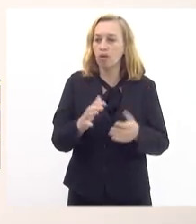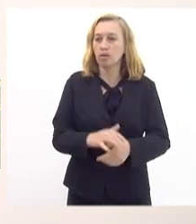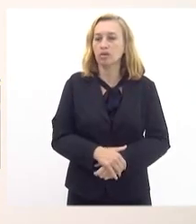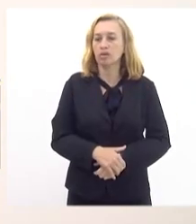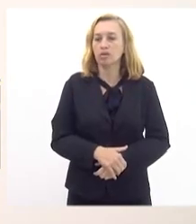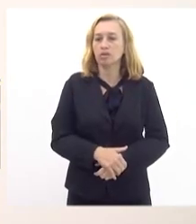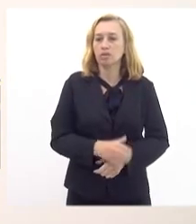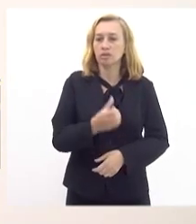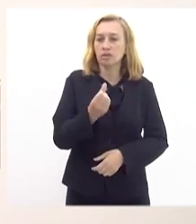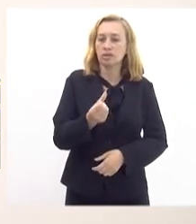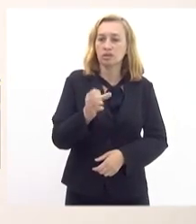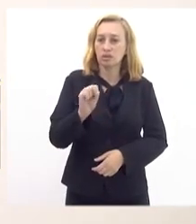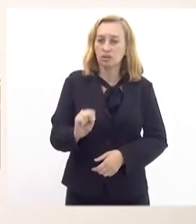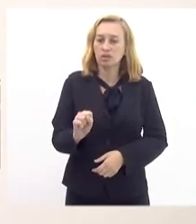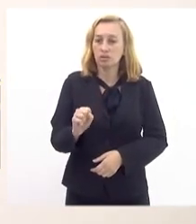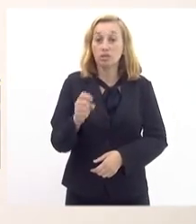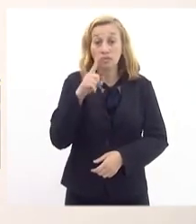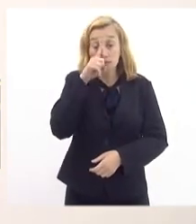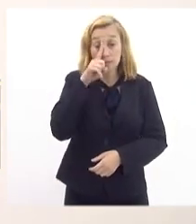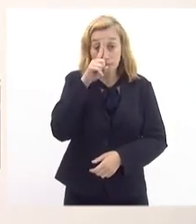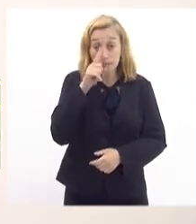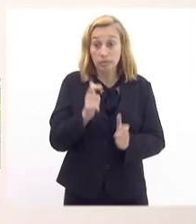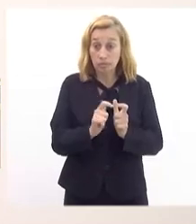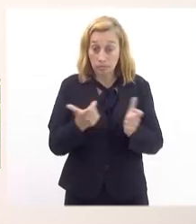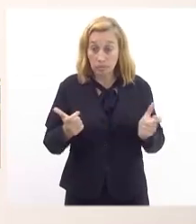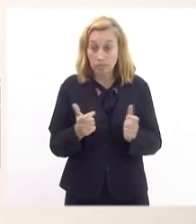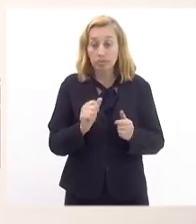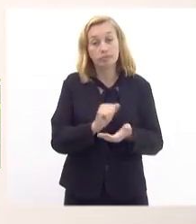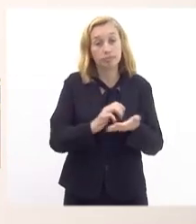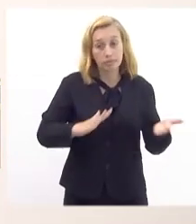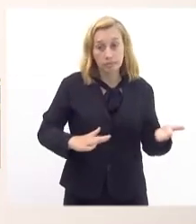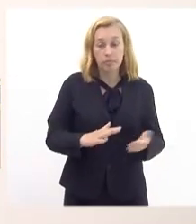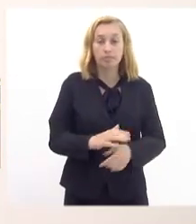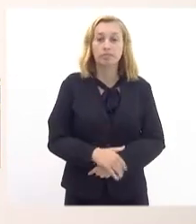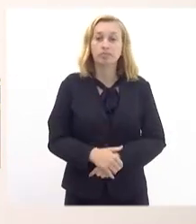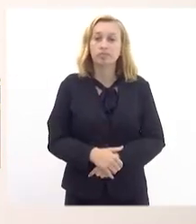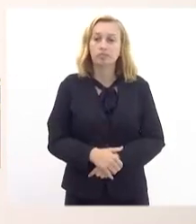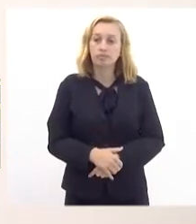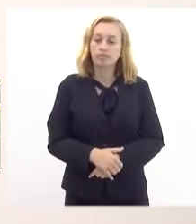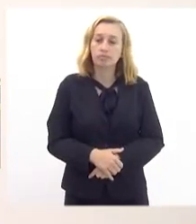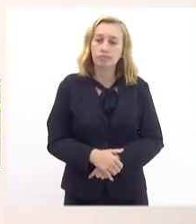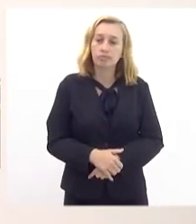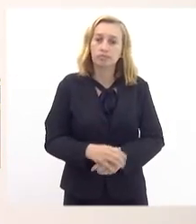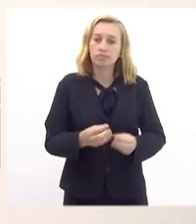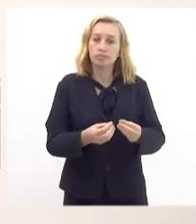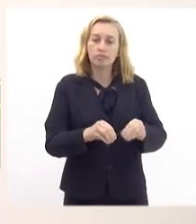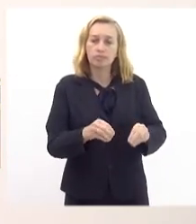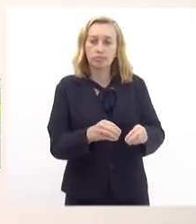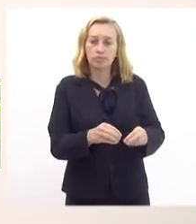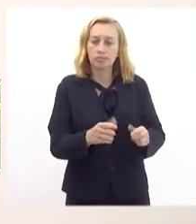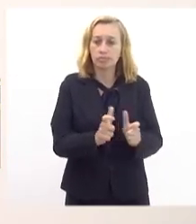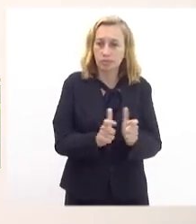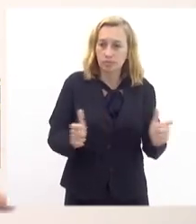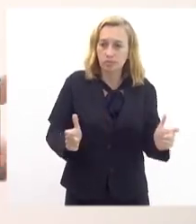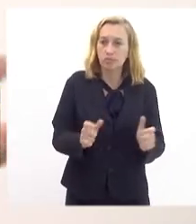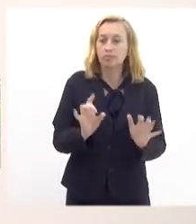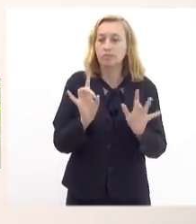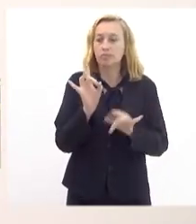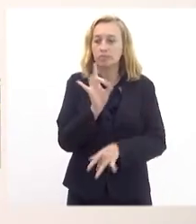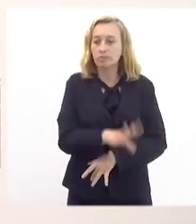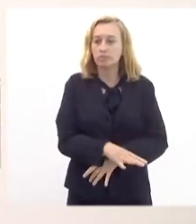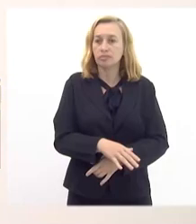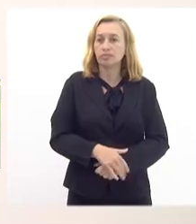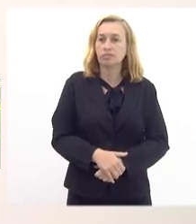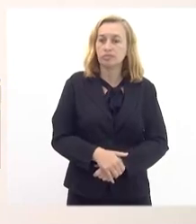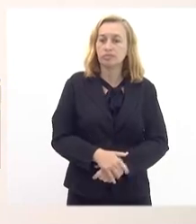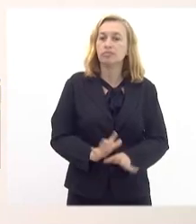pensa que em 168 tanto risco muito grande para as atividades que você encontrará o filtro de abalroamento e firmas e autenticações e por último